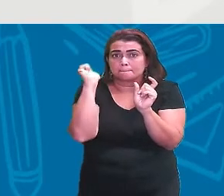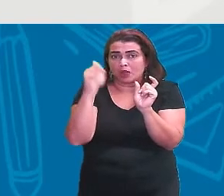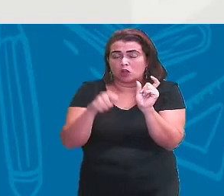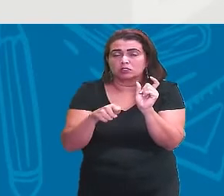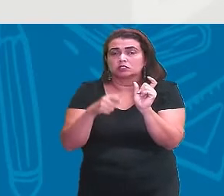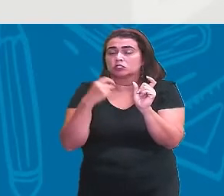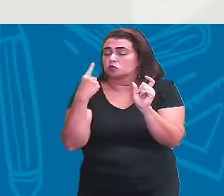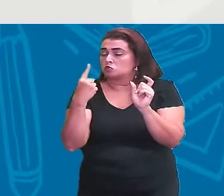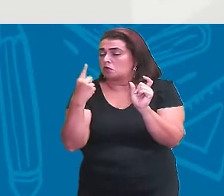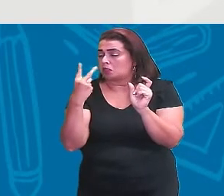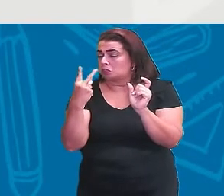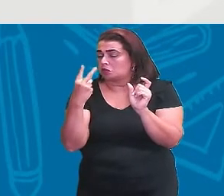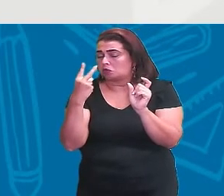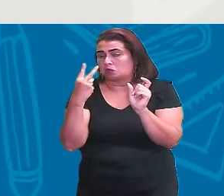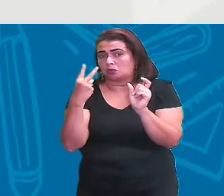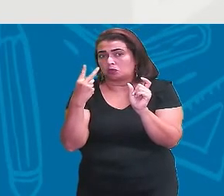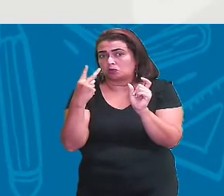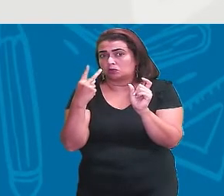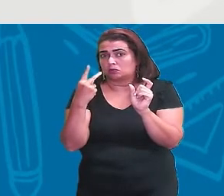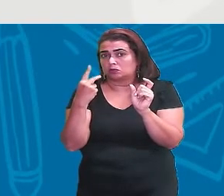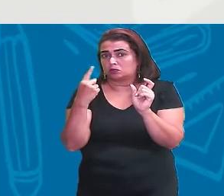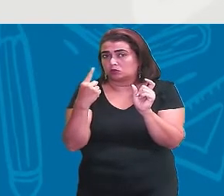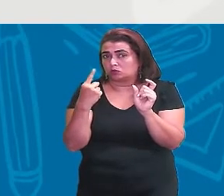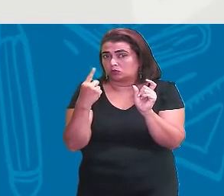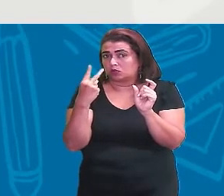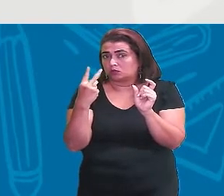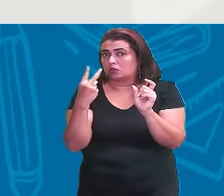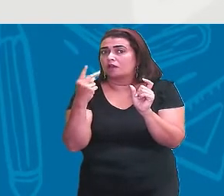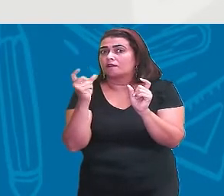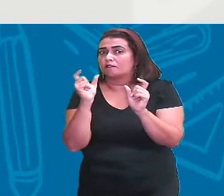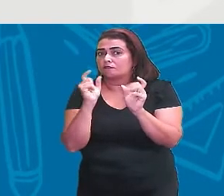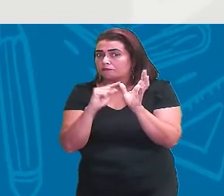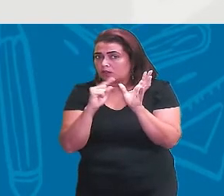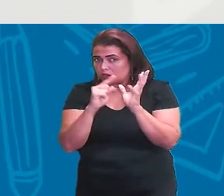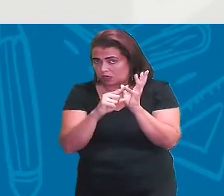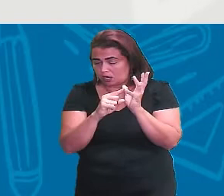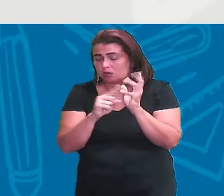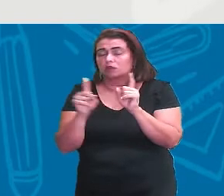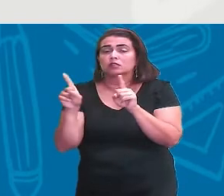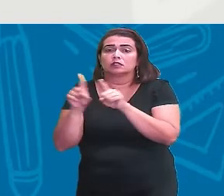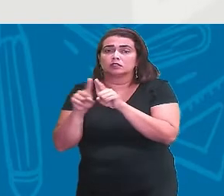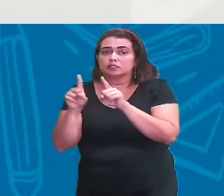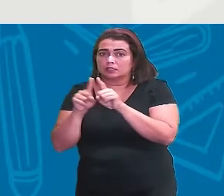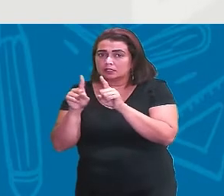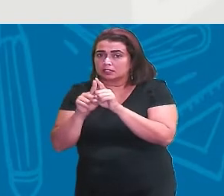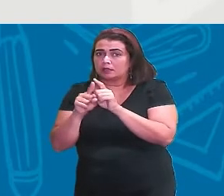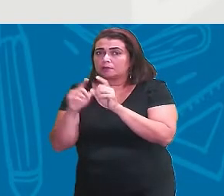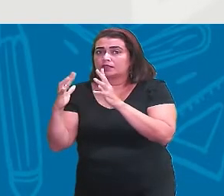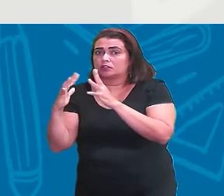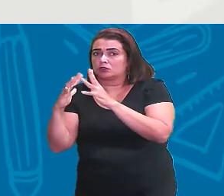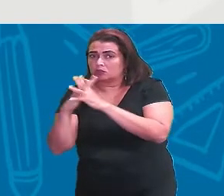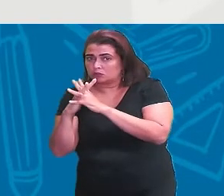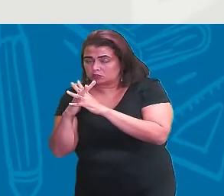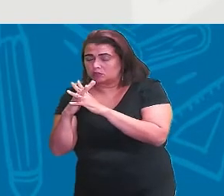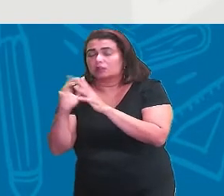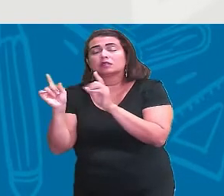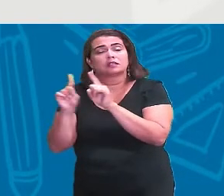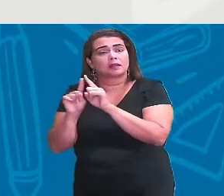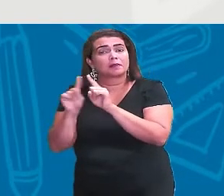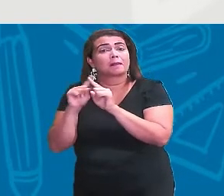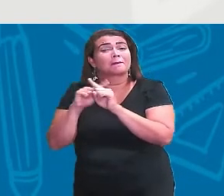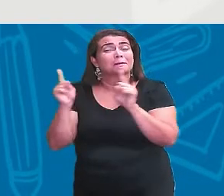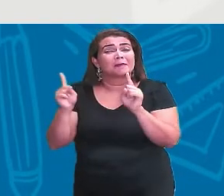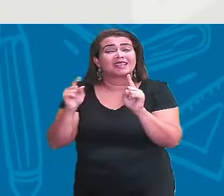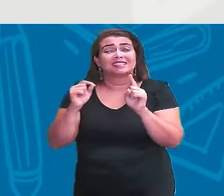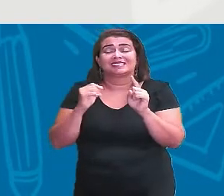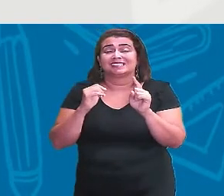vogal. Mais de uma consoante também, mas nunca elas vão ficar sem vogais. Tem que estar sempre